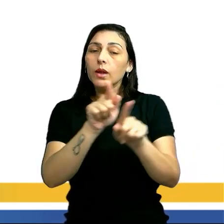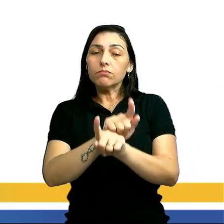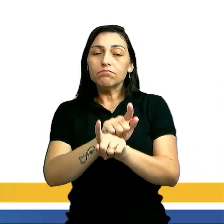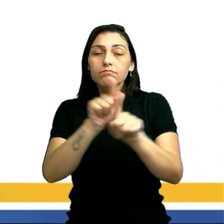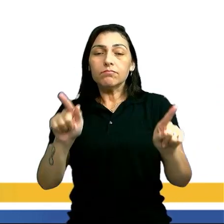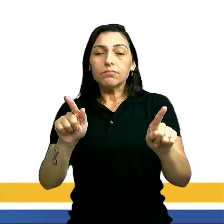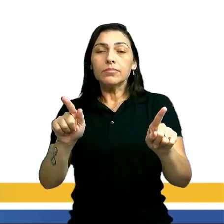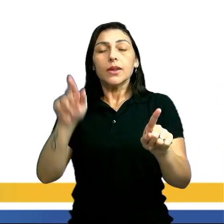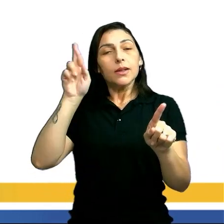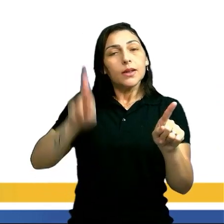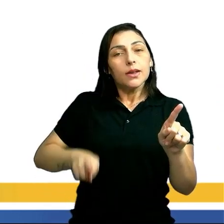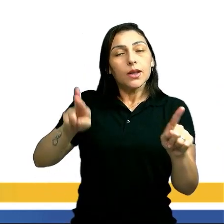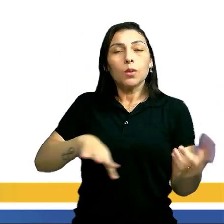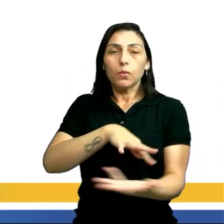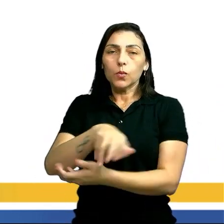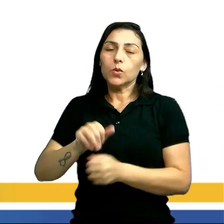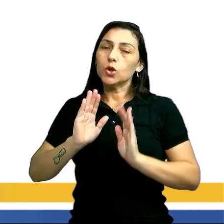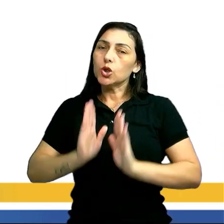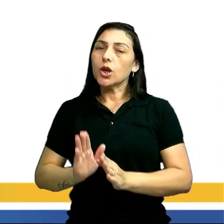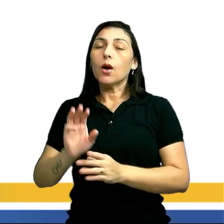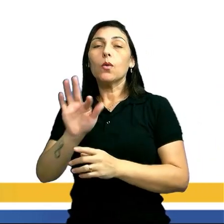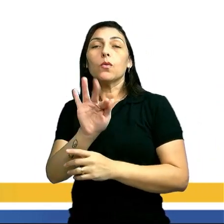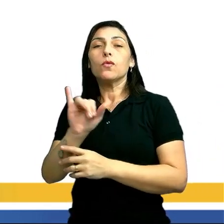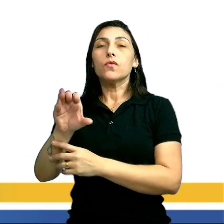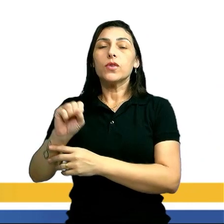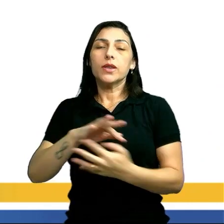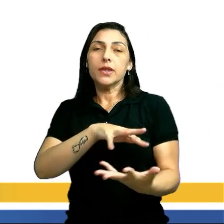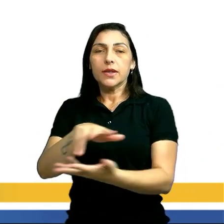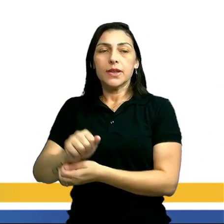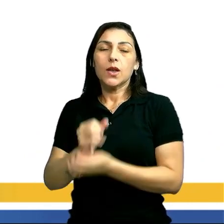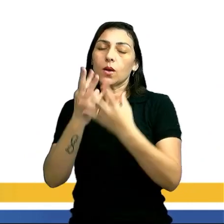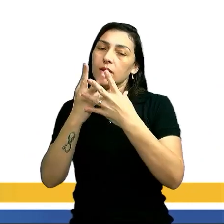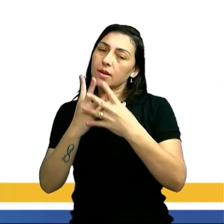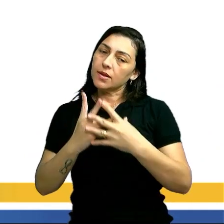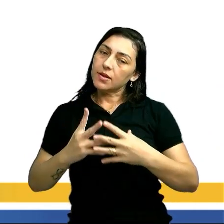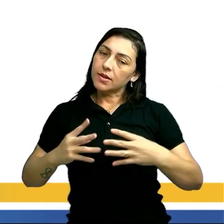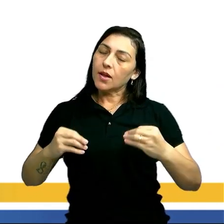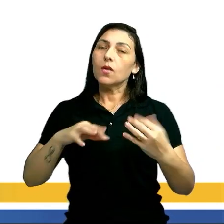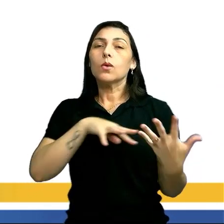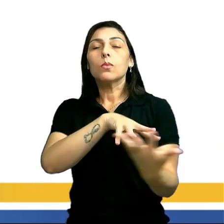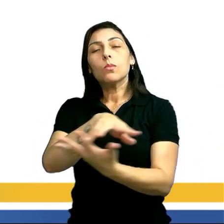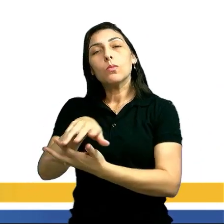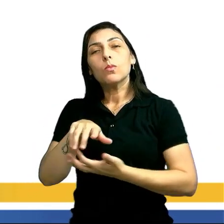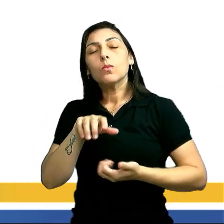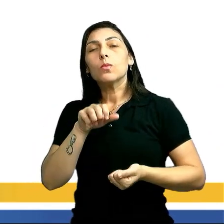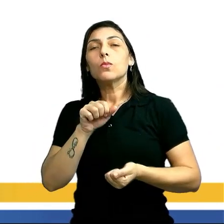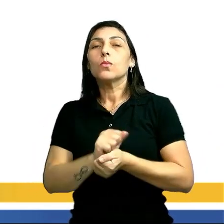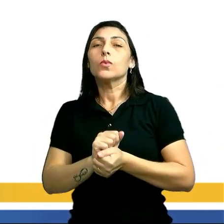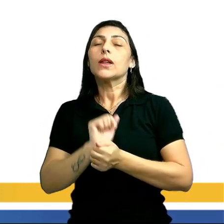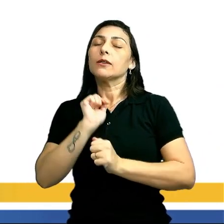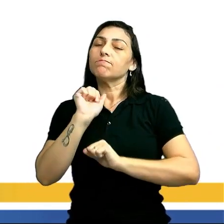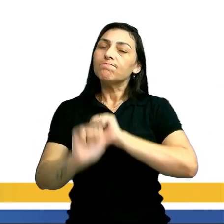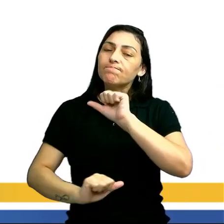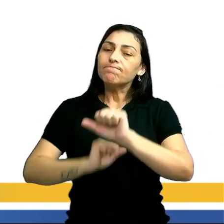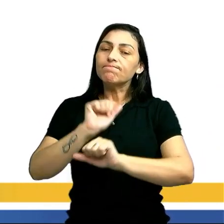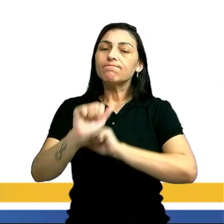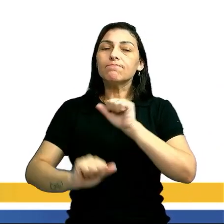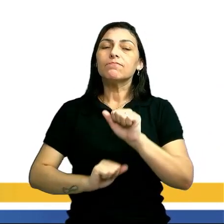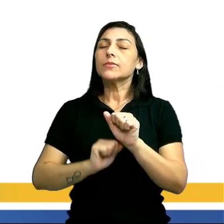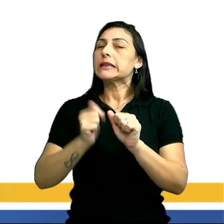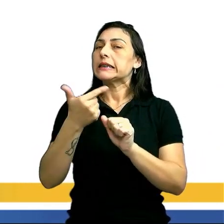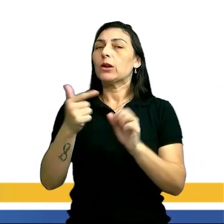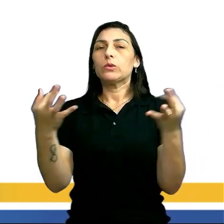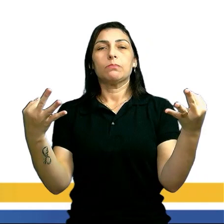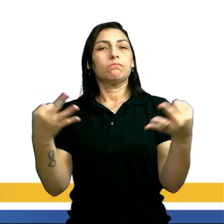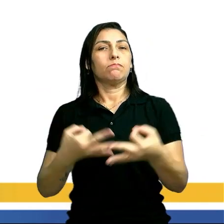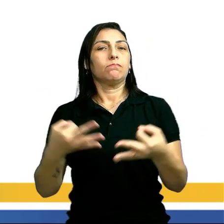o mundo da razão. Já o mundo físico é o mundo sensível, é o mundo que está em mutação, é